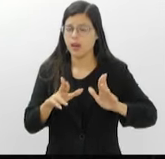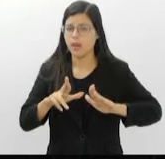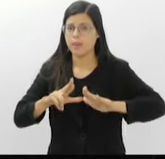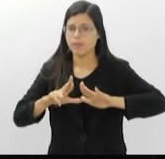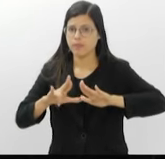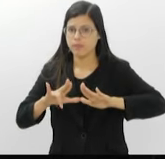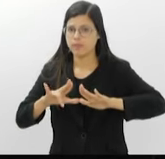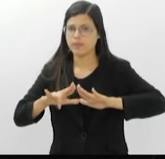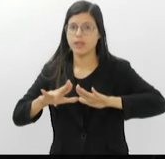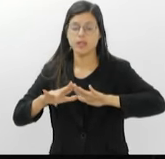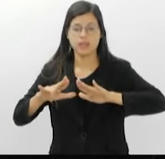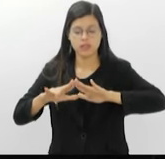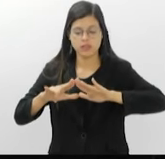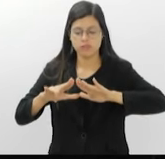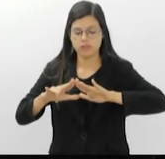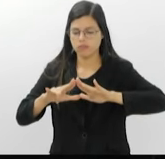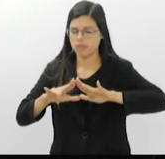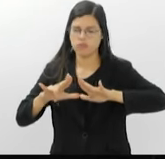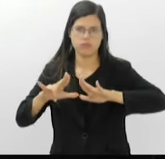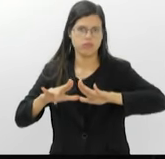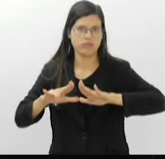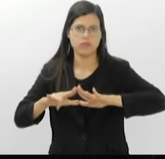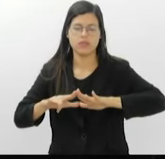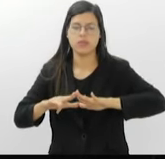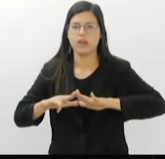meio da população lá e ninguém faz nada.